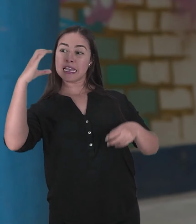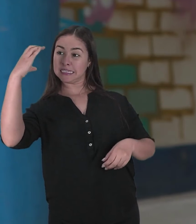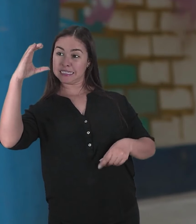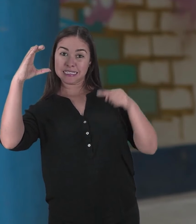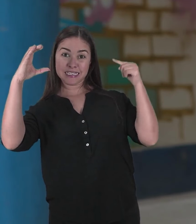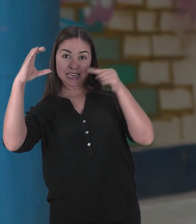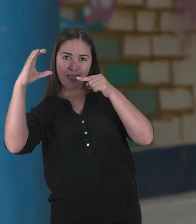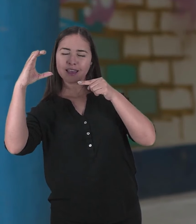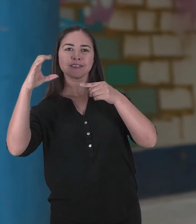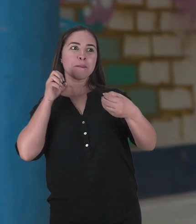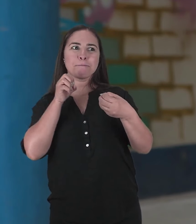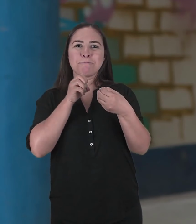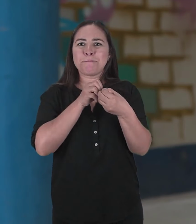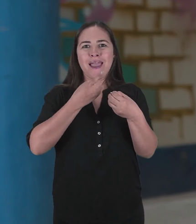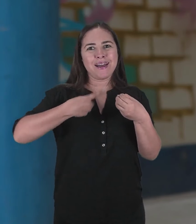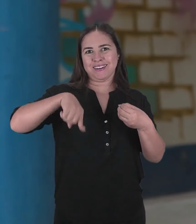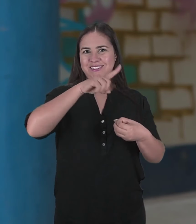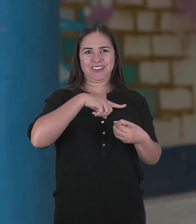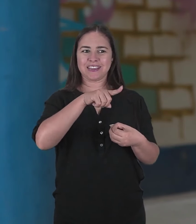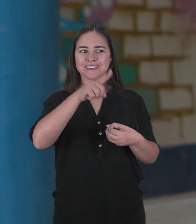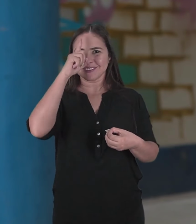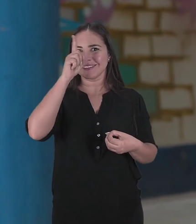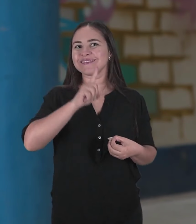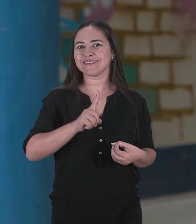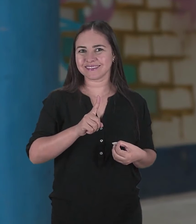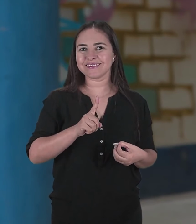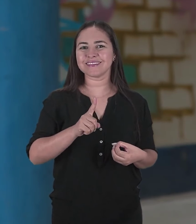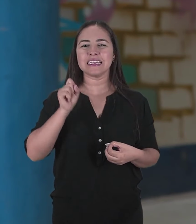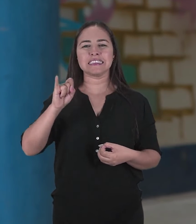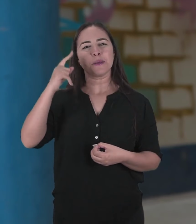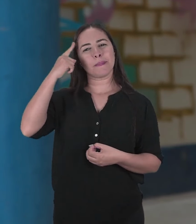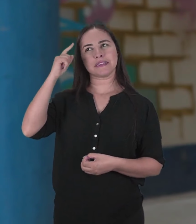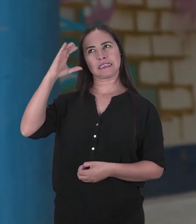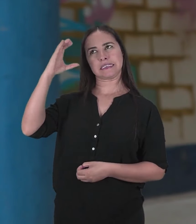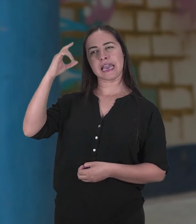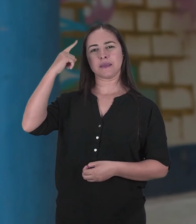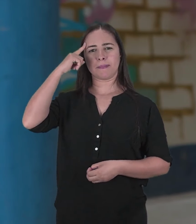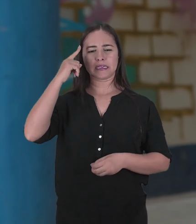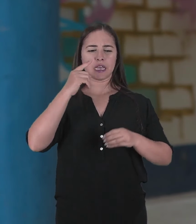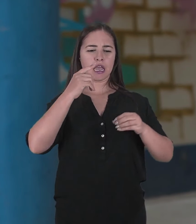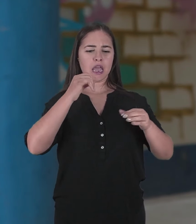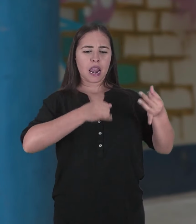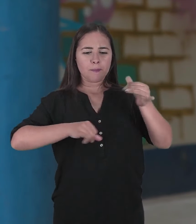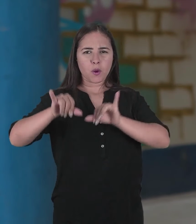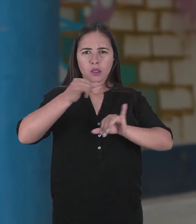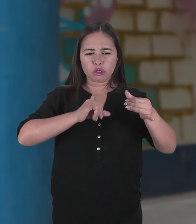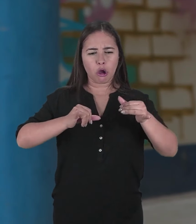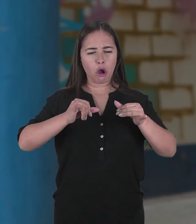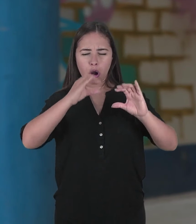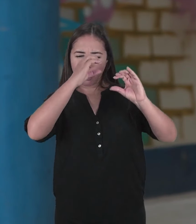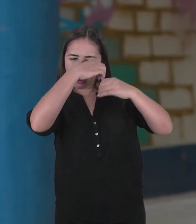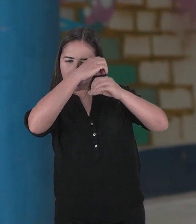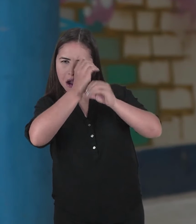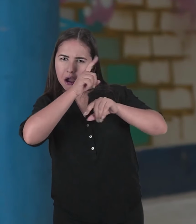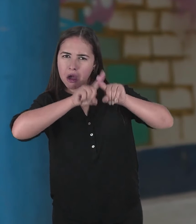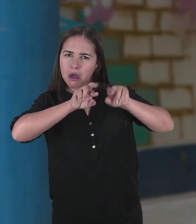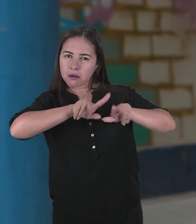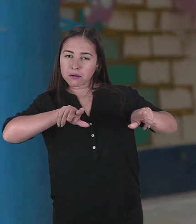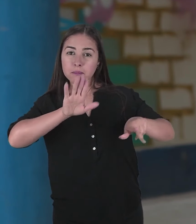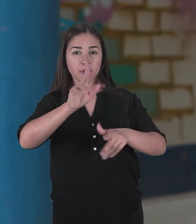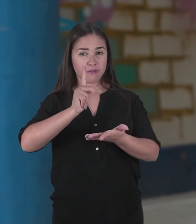está mais próximo da gente do que eles imaginam, né? Quando a gente pensa em ciência, a gente pensa no laboratório, equipamentos, microscópio,